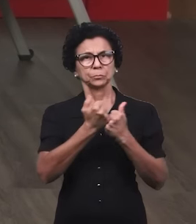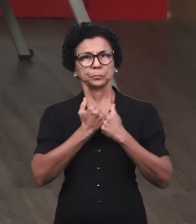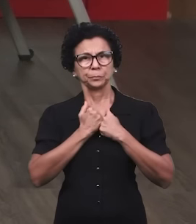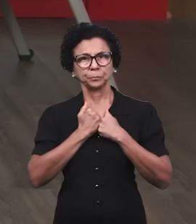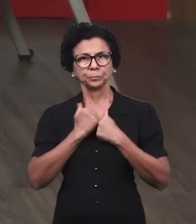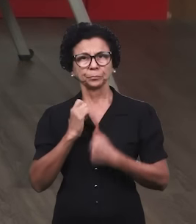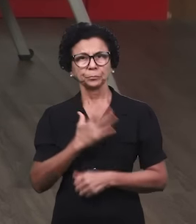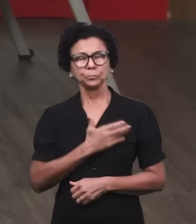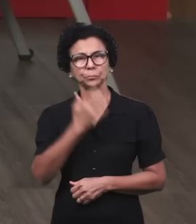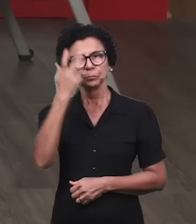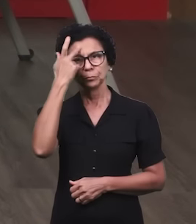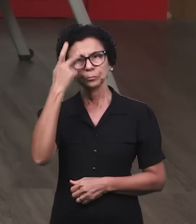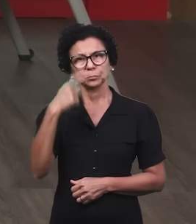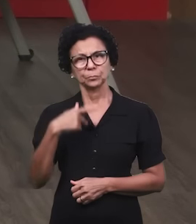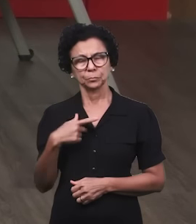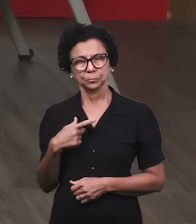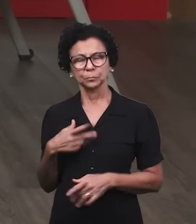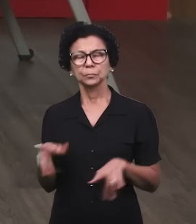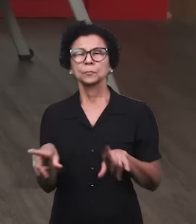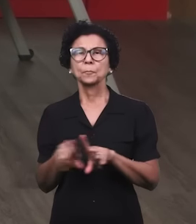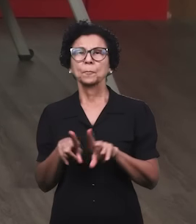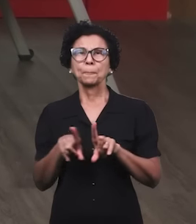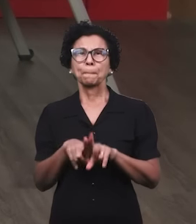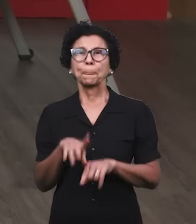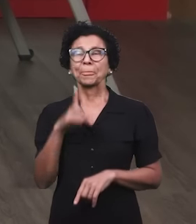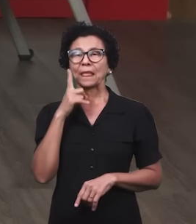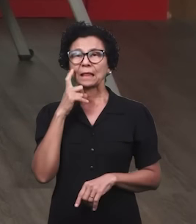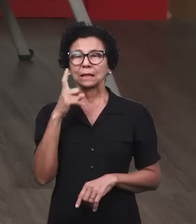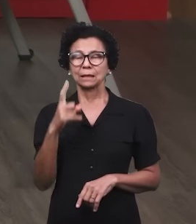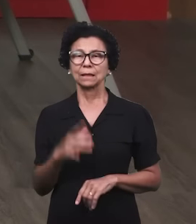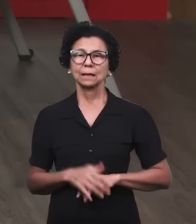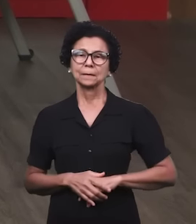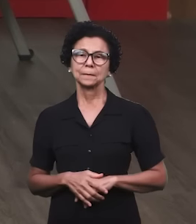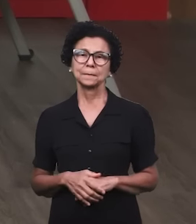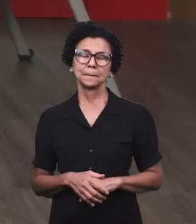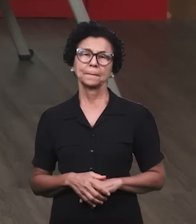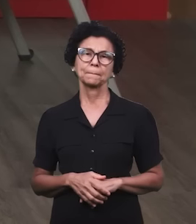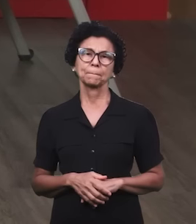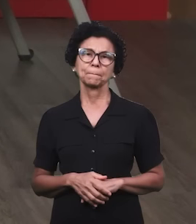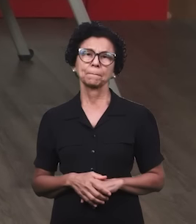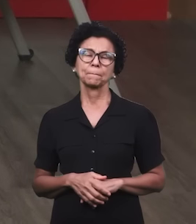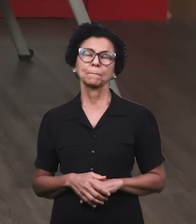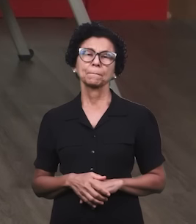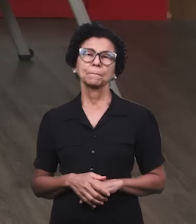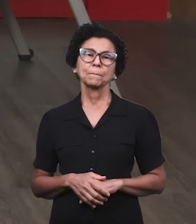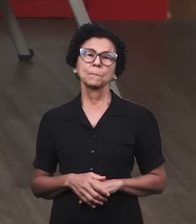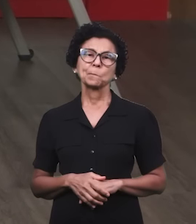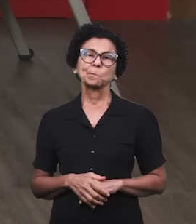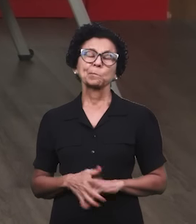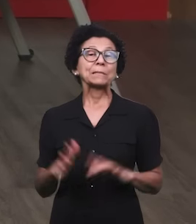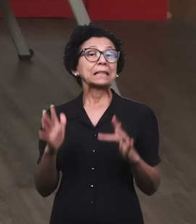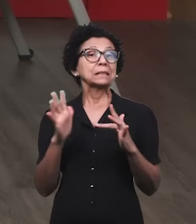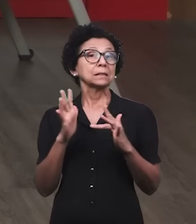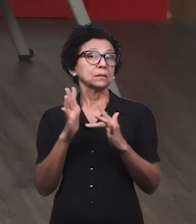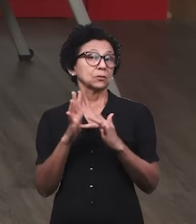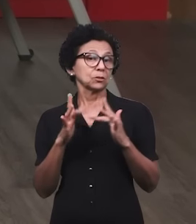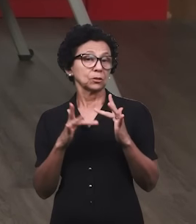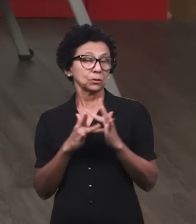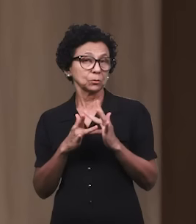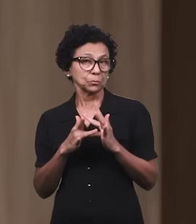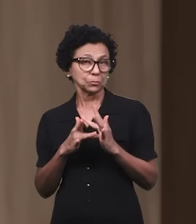que me chamou a atenção, veja que há muitos detalhes, não é? É que Jesus diz